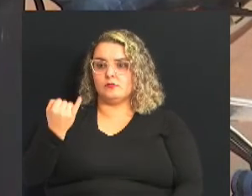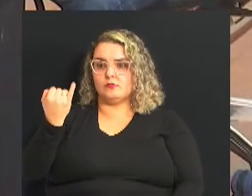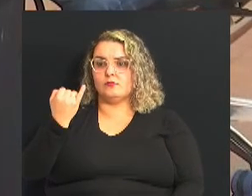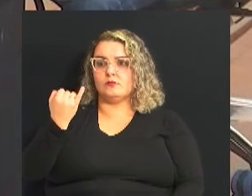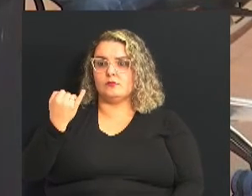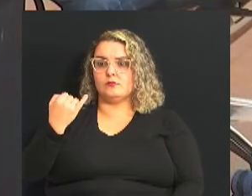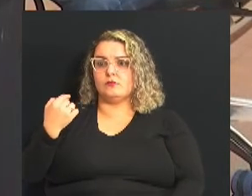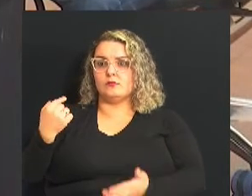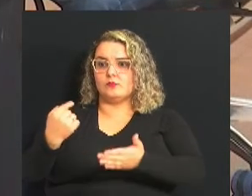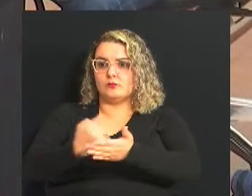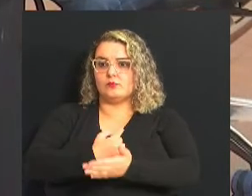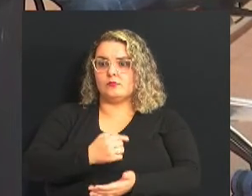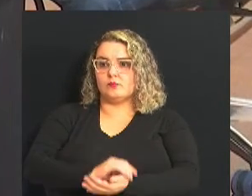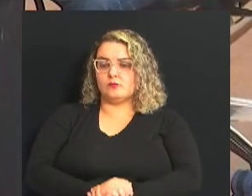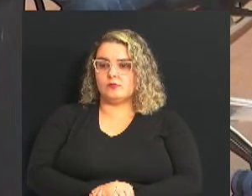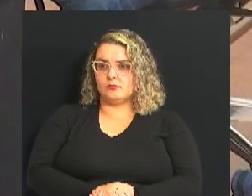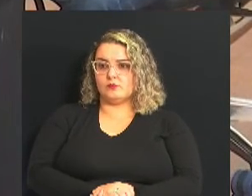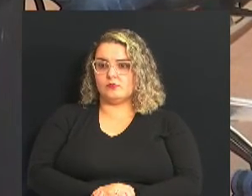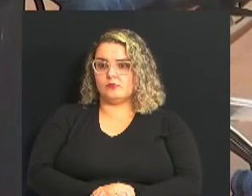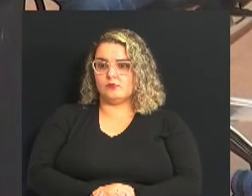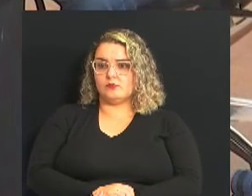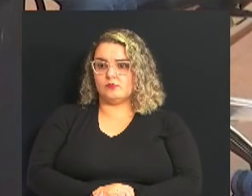passou.